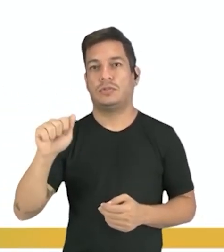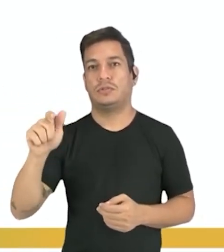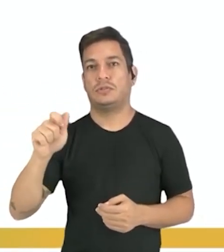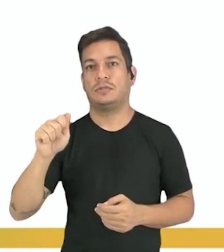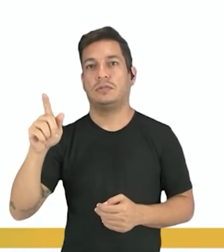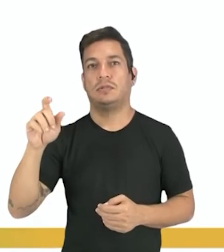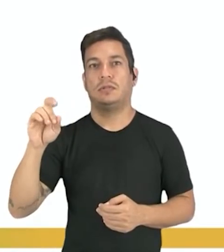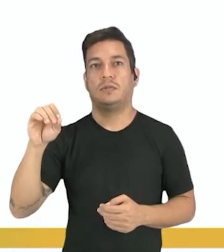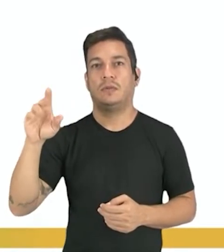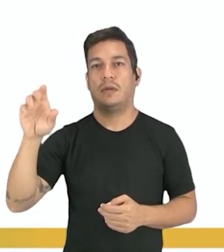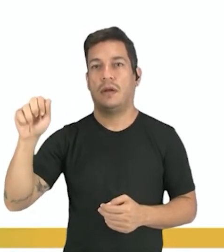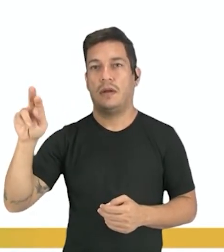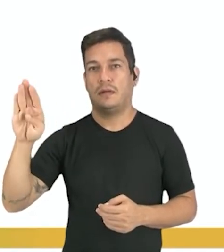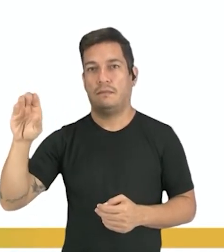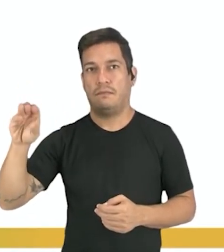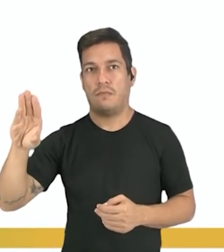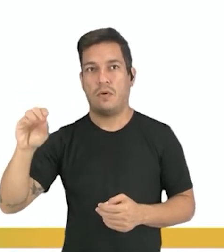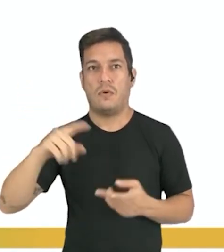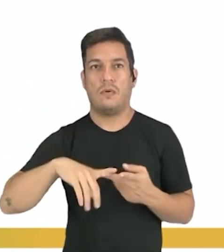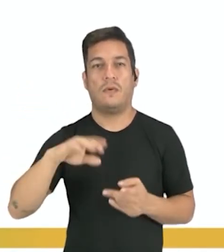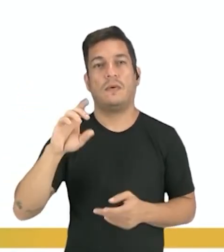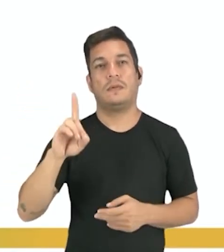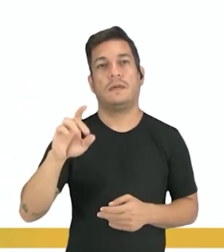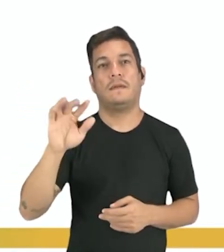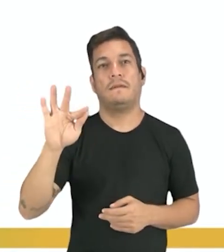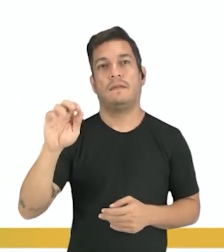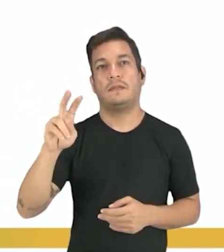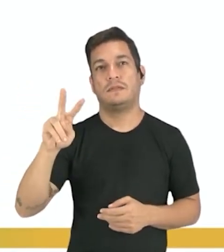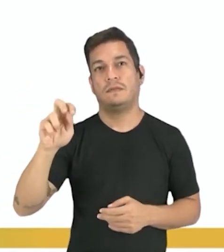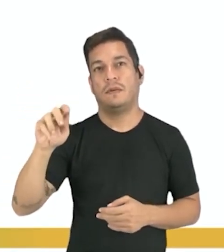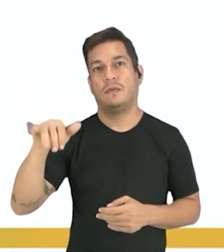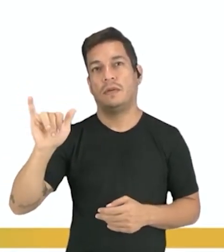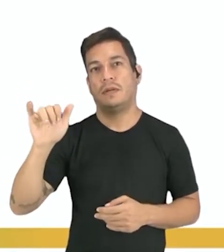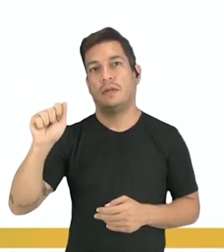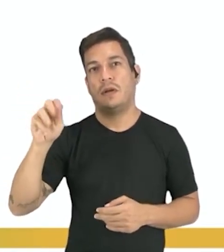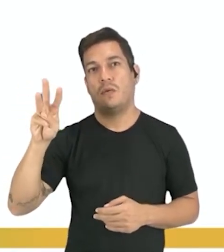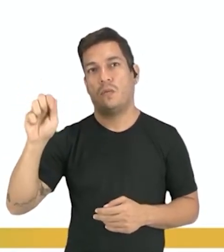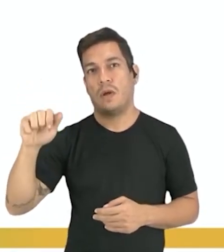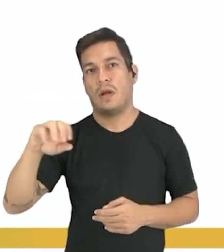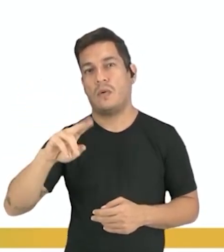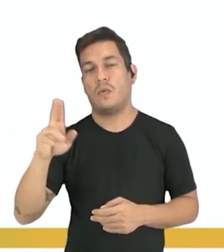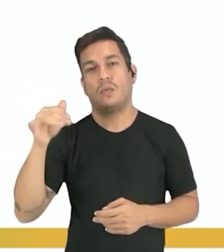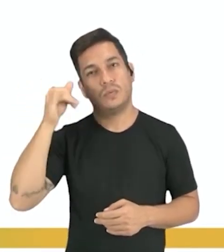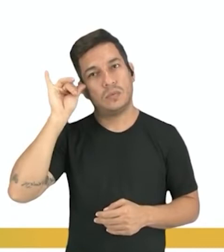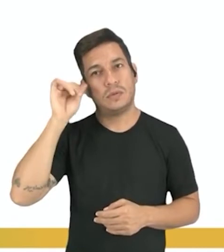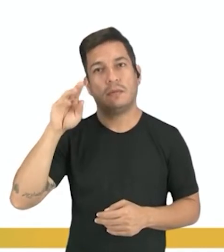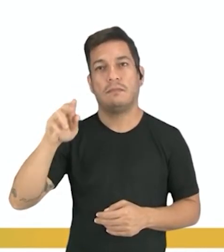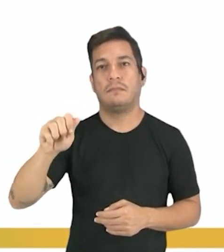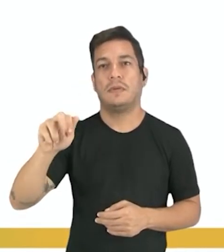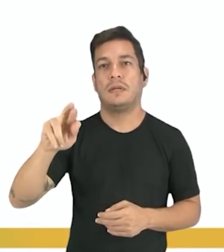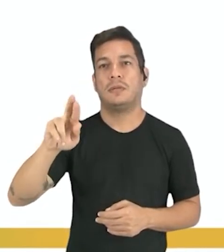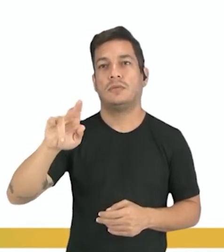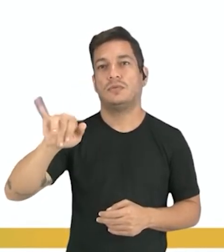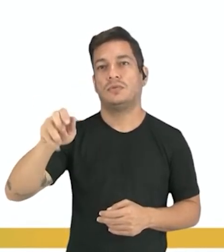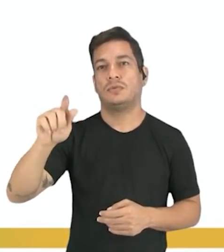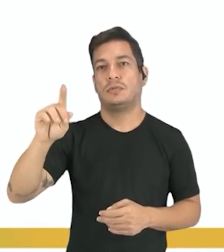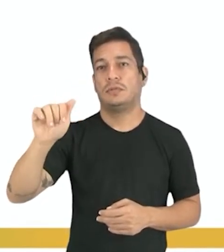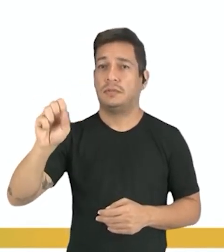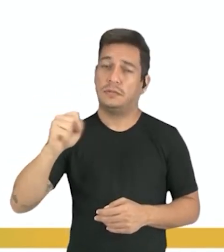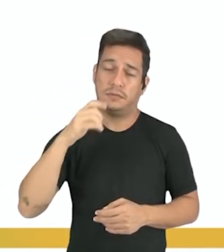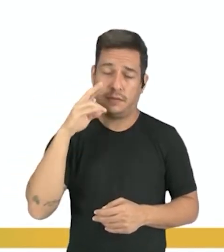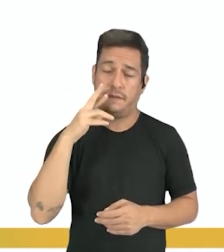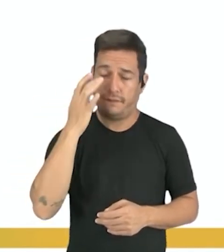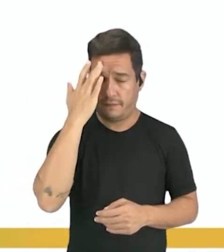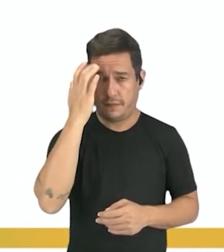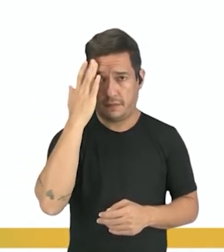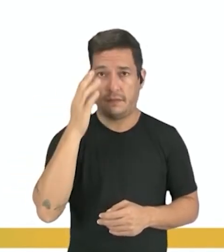ou de Fest festival e e aoa Toadas e marujada né então gente muito fácil responder em